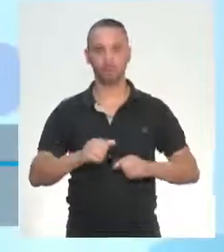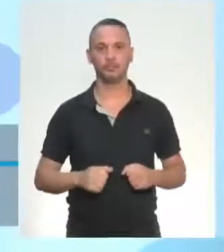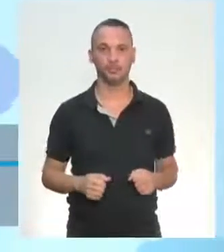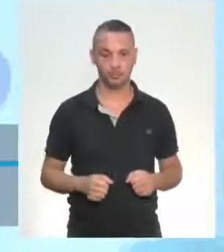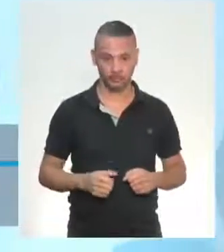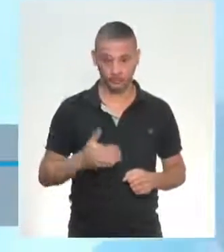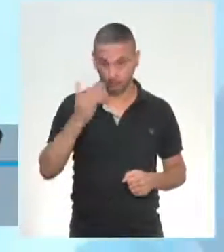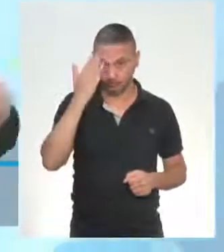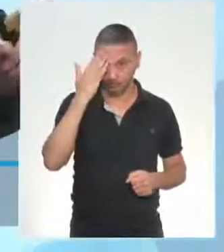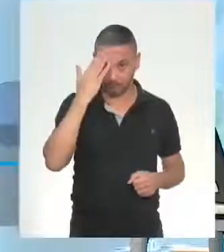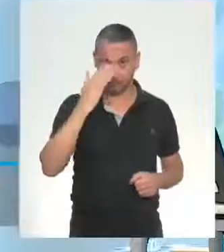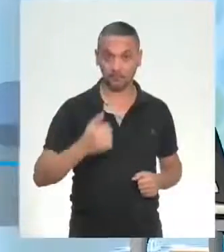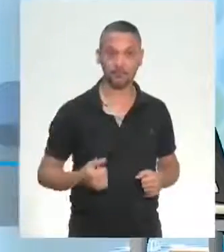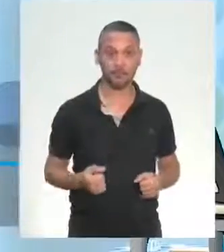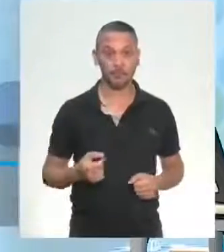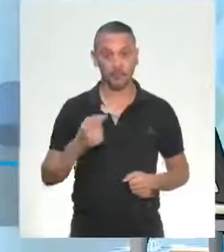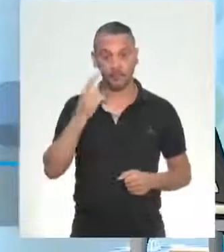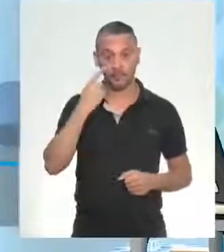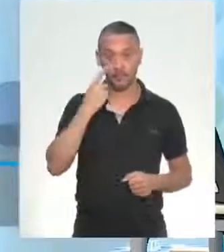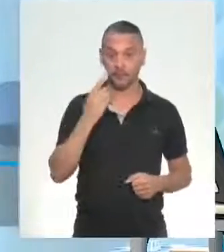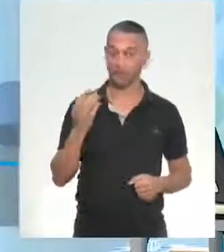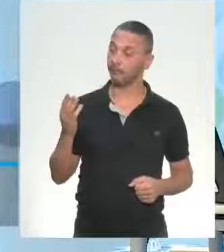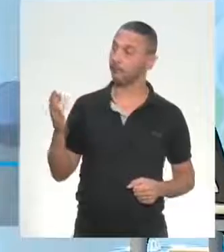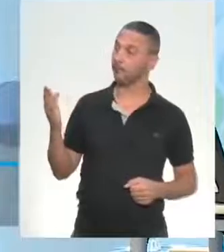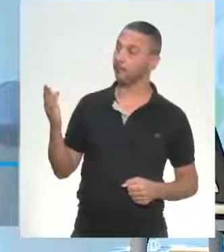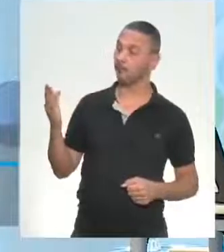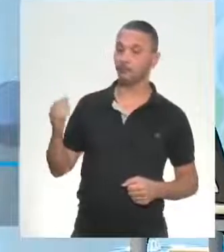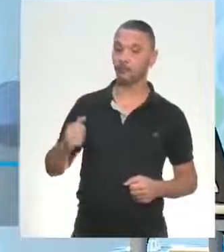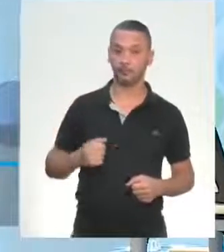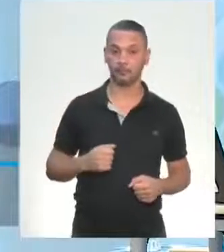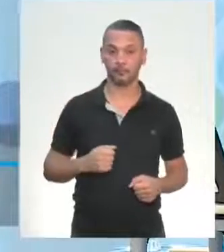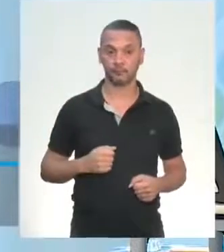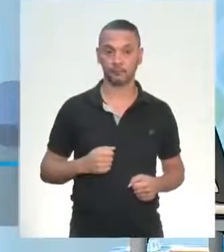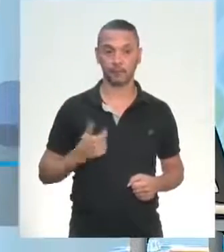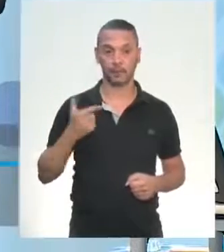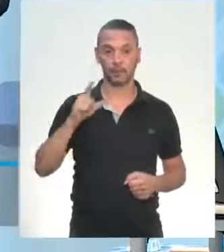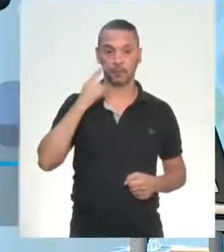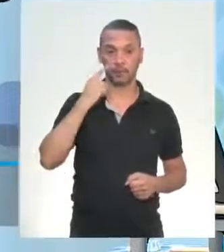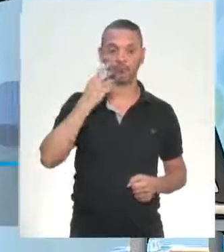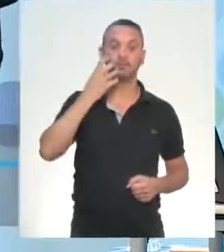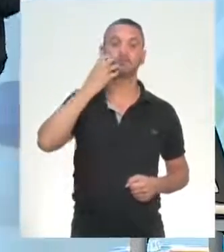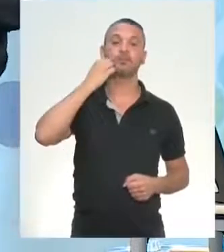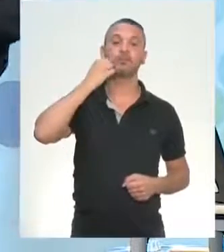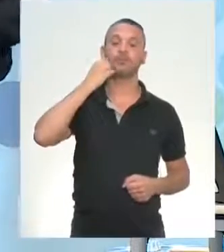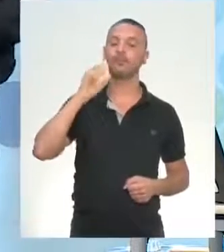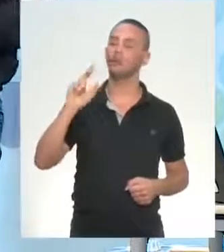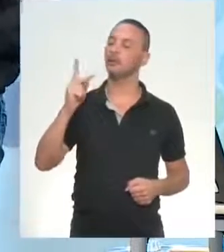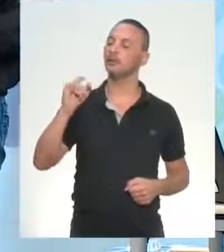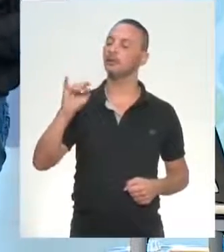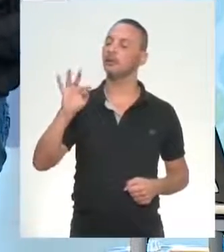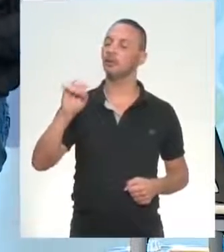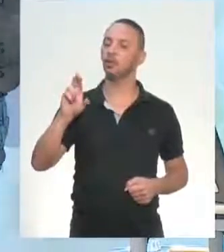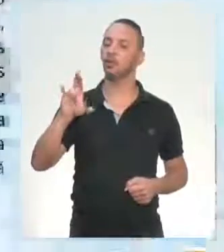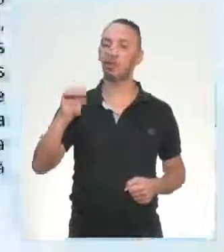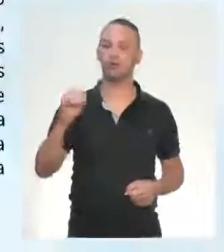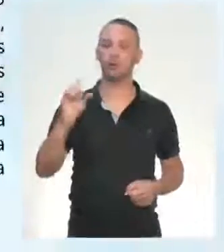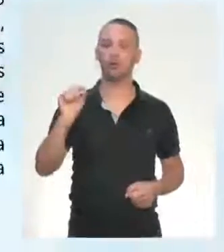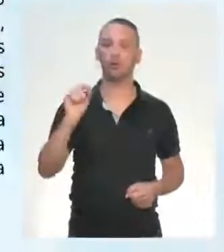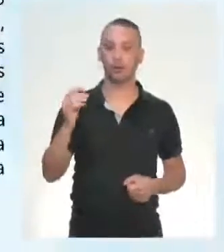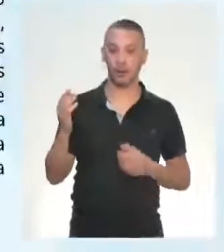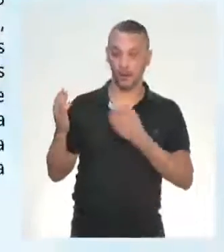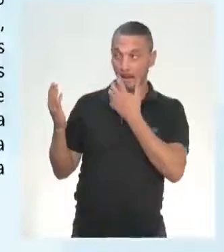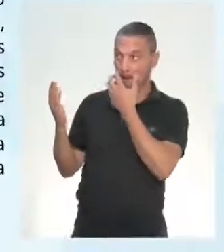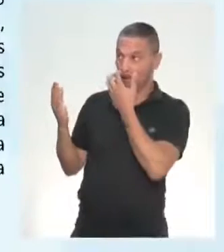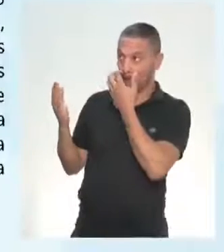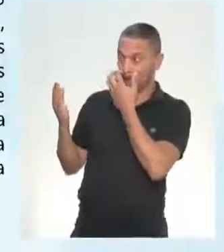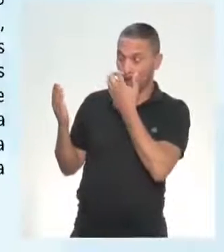protegido. Legal, galerinha? Então, vamos agora ali para a próxima tela, o que é um patrimônio